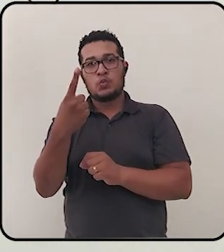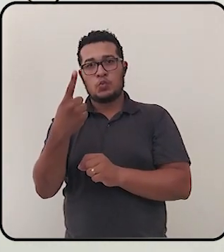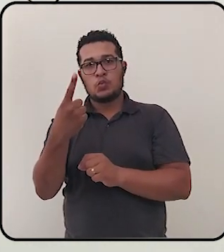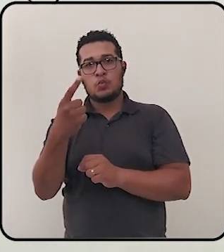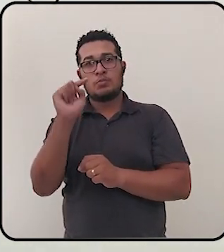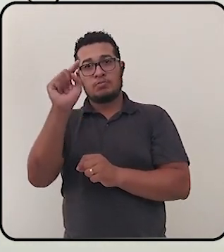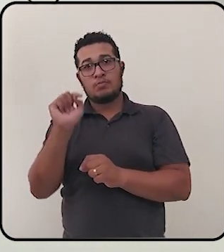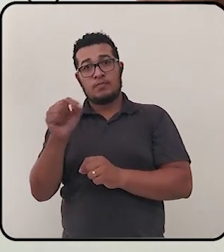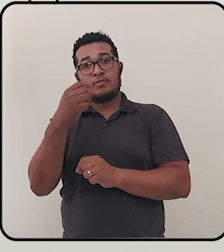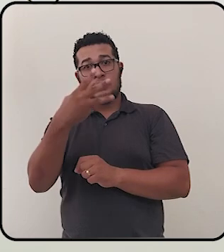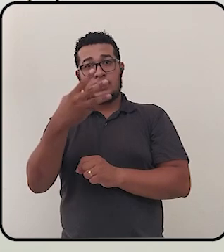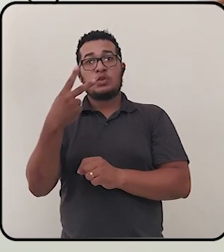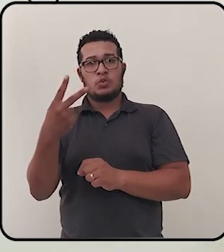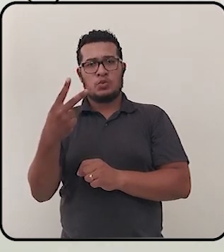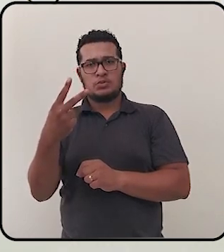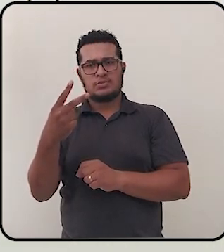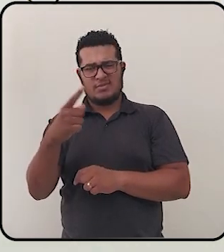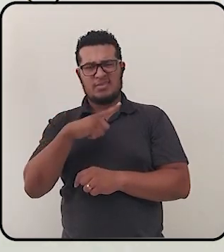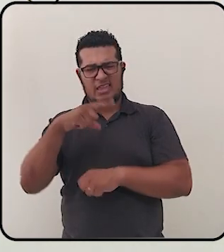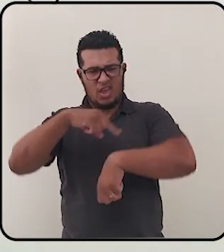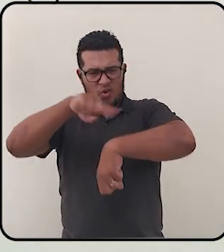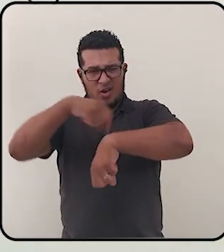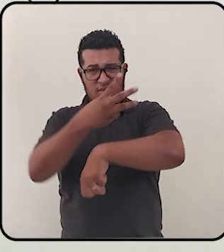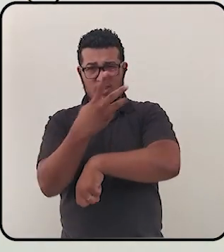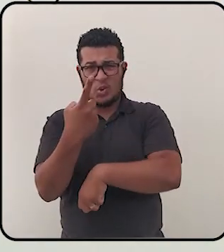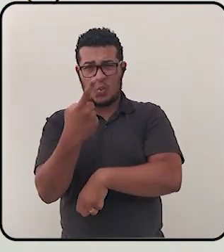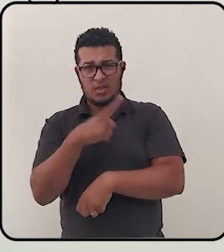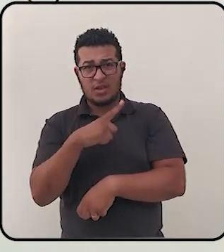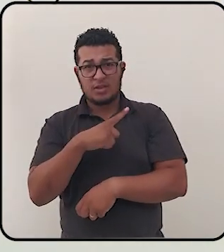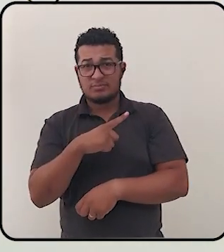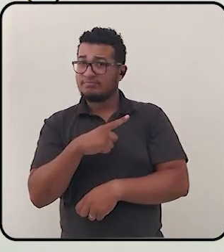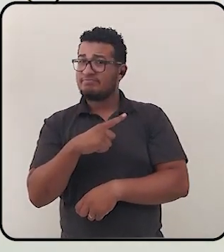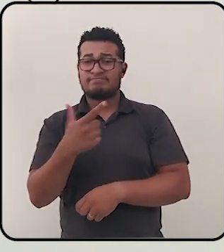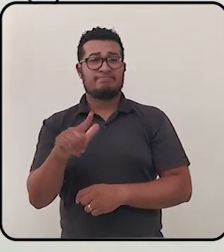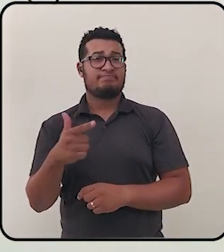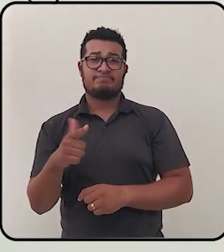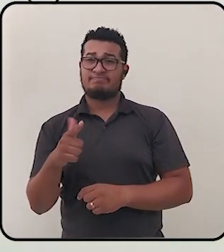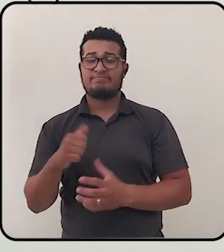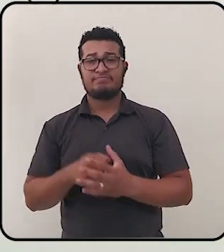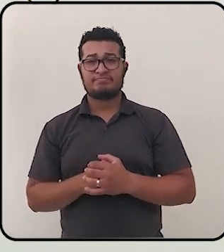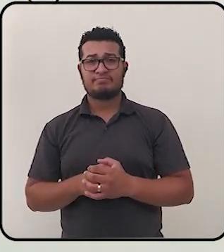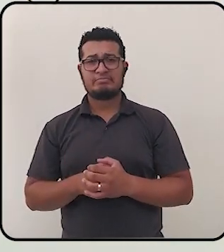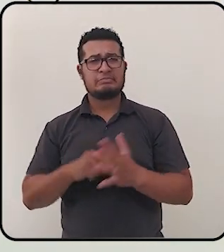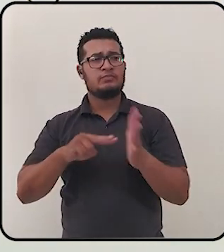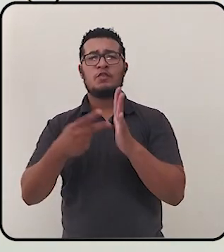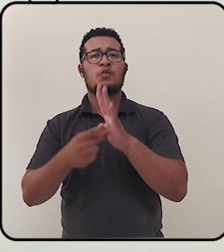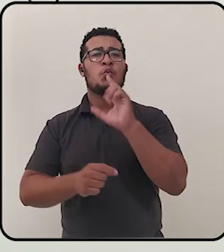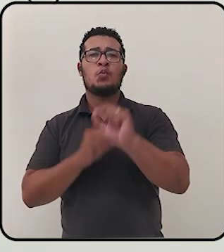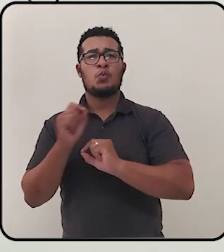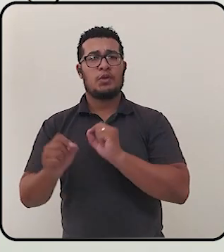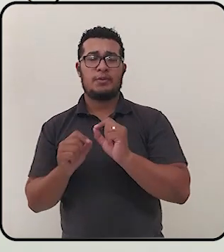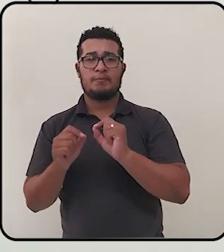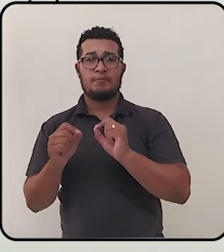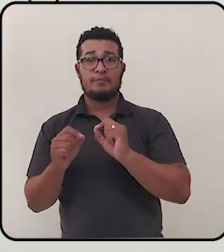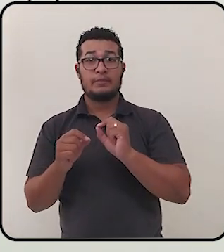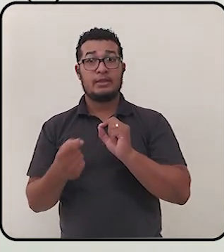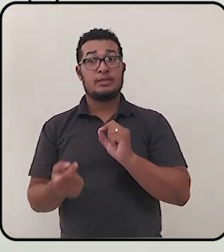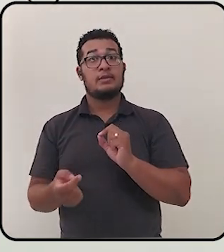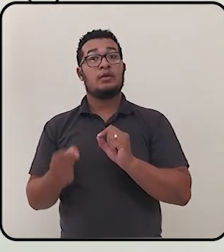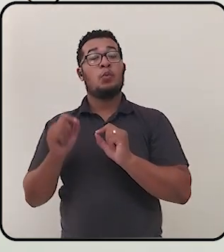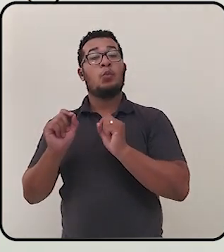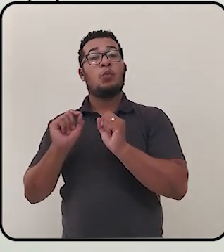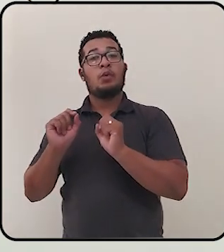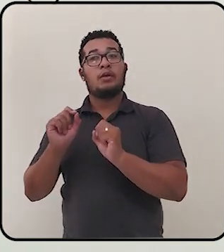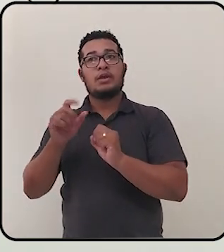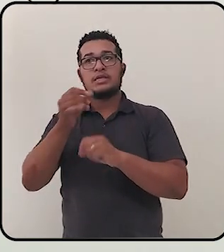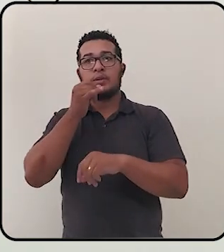tempo gasto, 31 horas e 32 minutos. Existe 31 horas e 32 minutos?